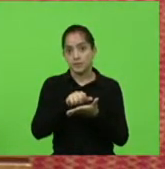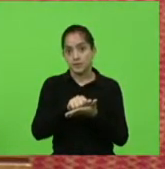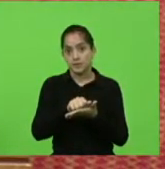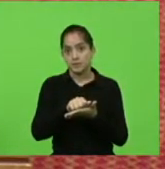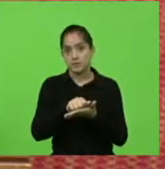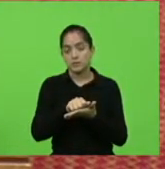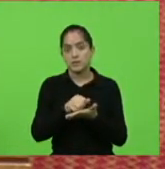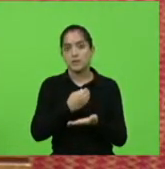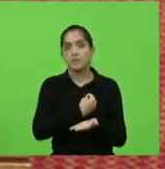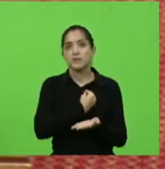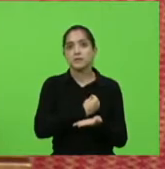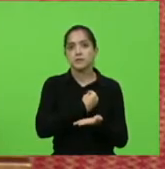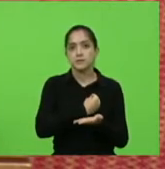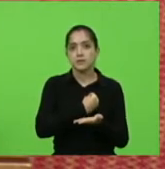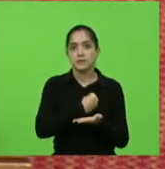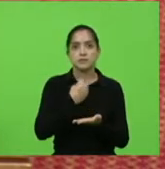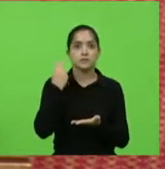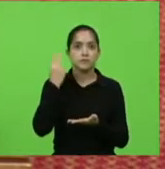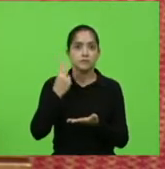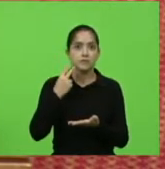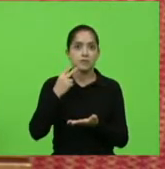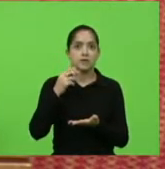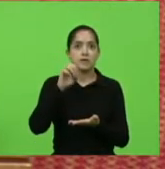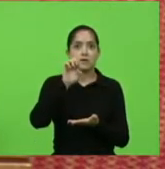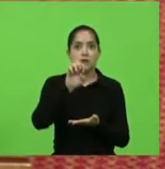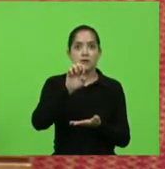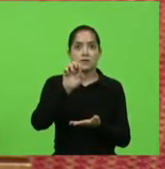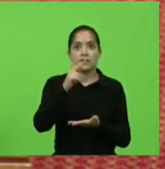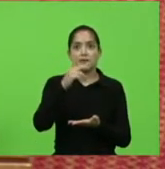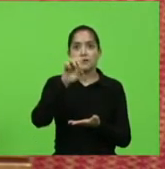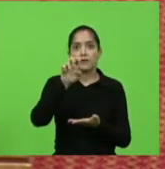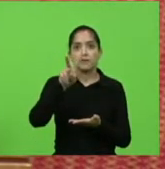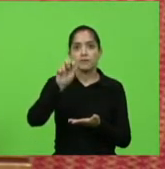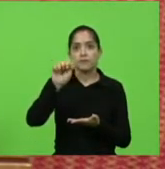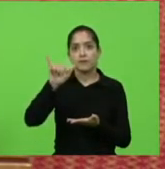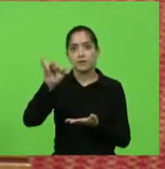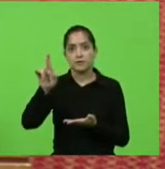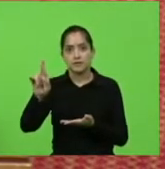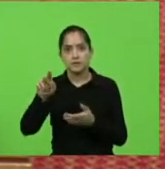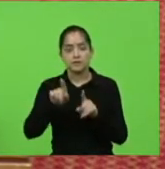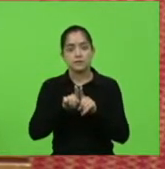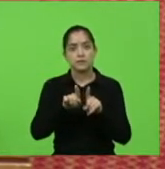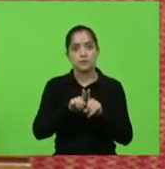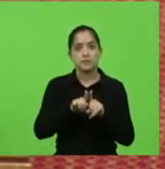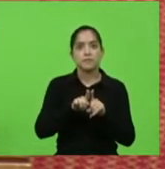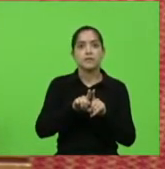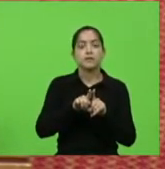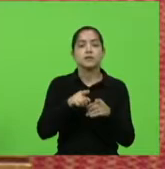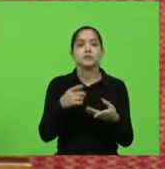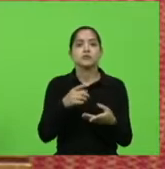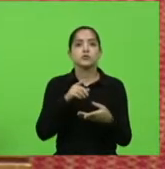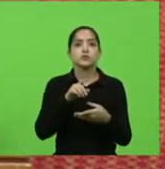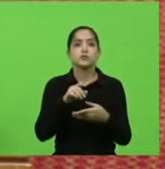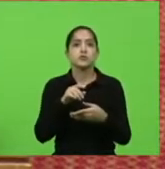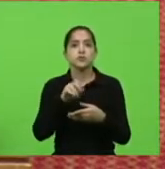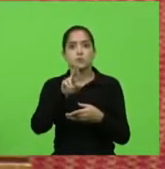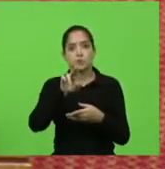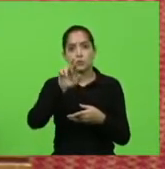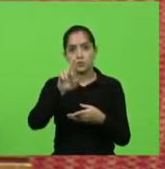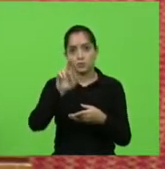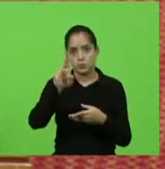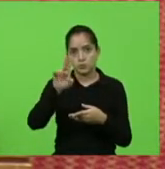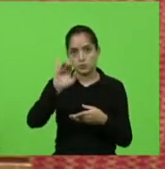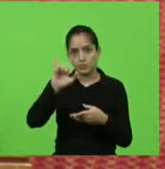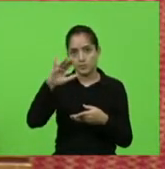a presença do vereador Ivair Nils e João Alcioni Alves, de Urubici, que vieram fazer